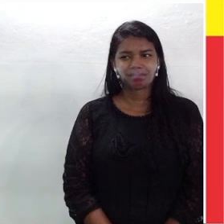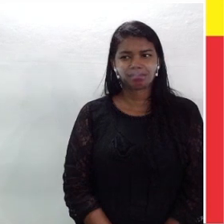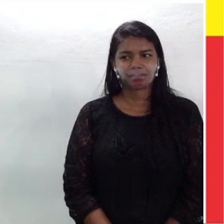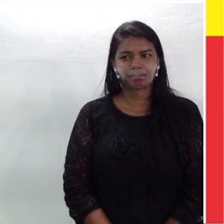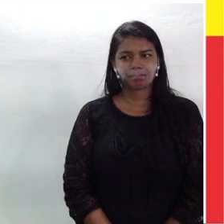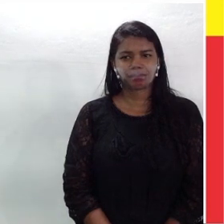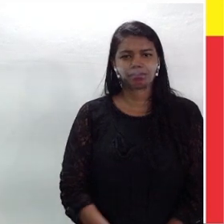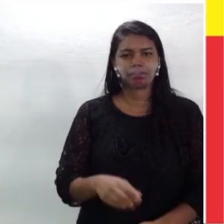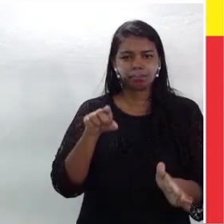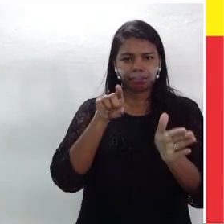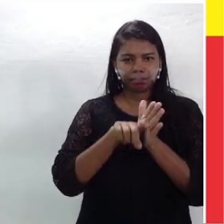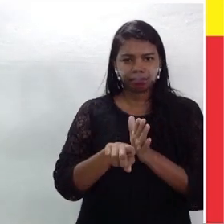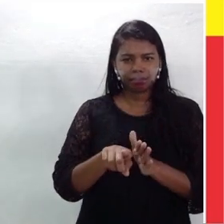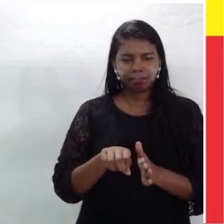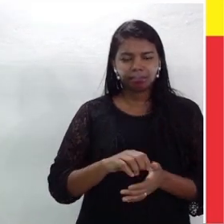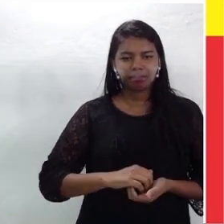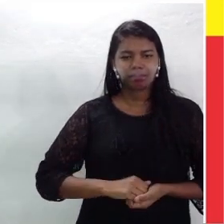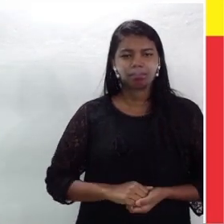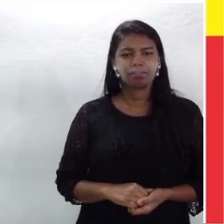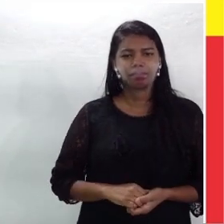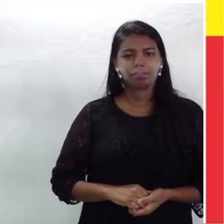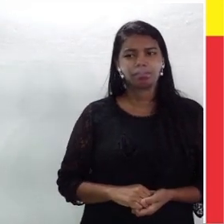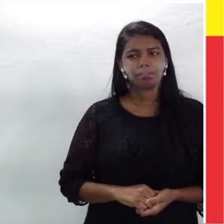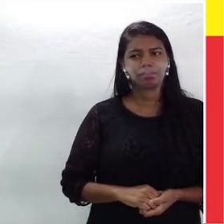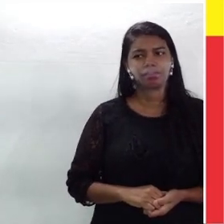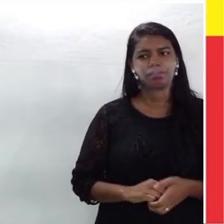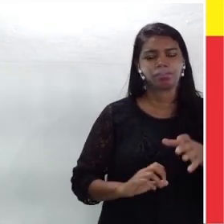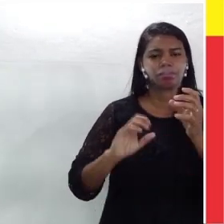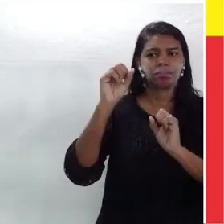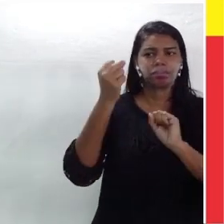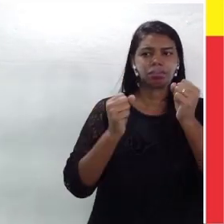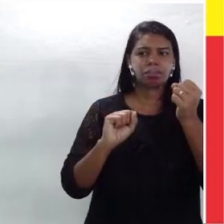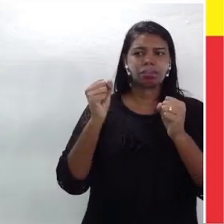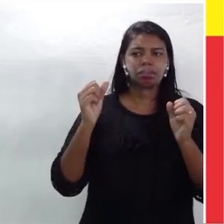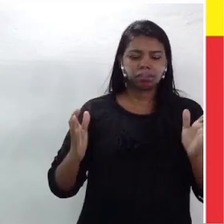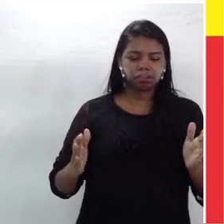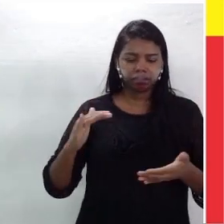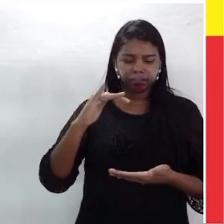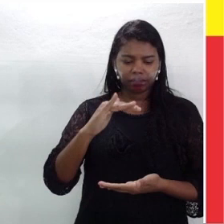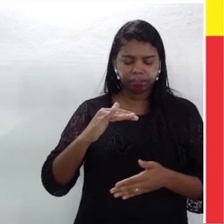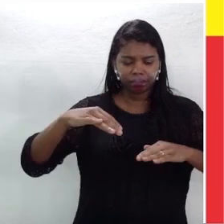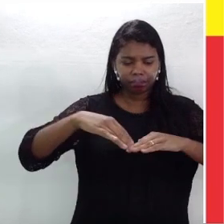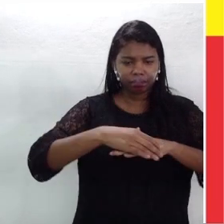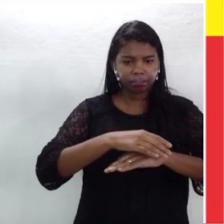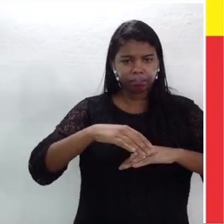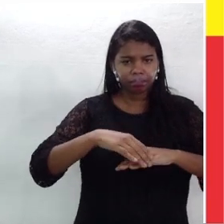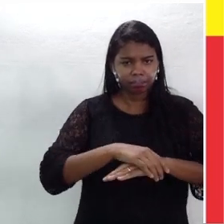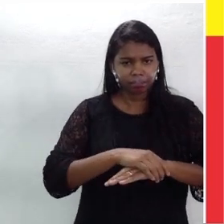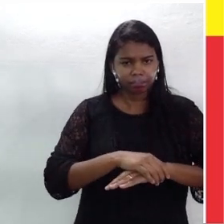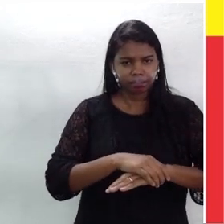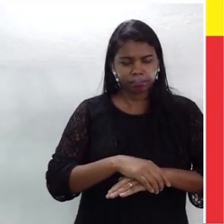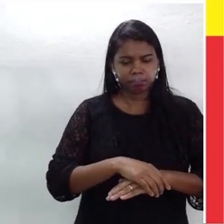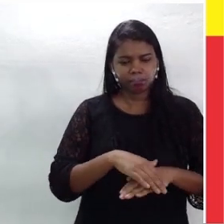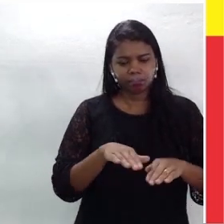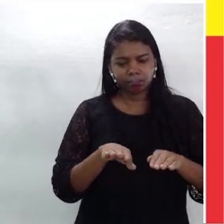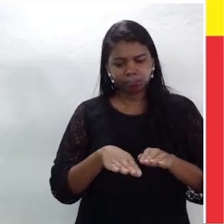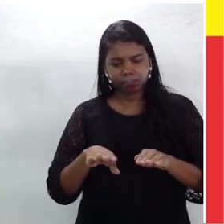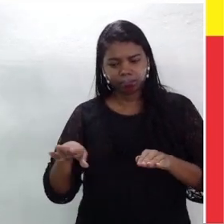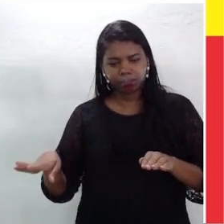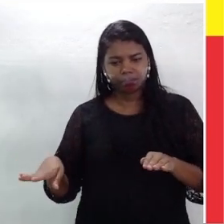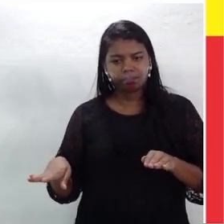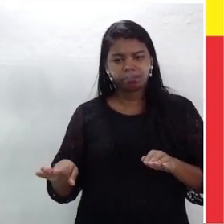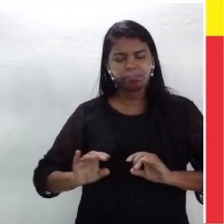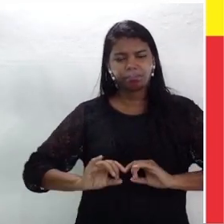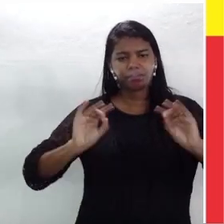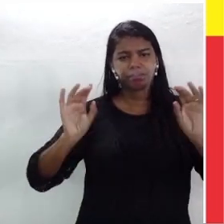Aí mais uma questão, diz assim: uma fábrica produz caixas de sapato em tamanho padrão e as